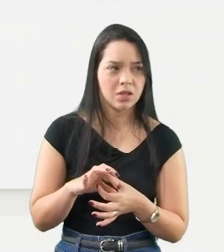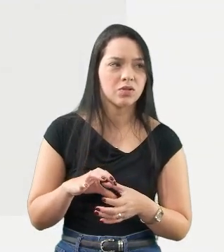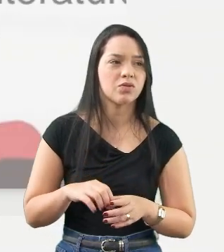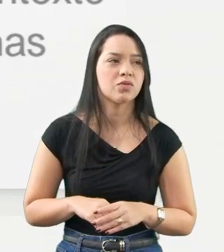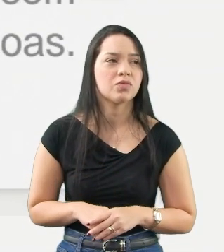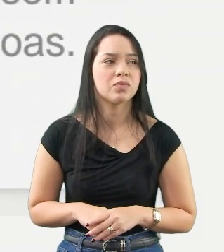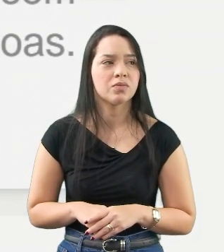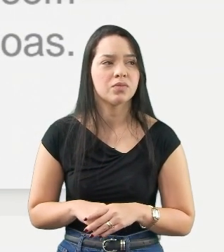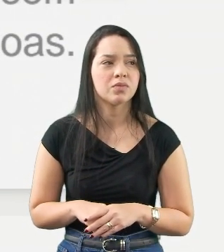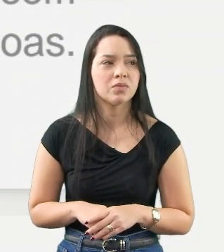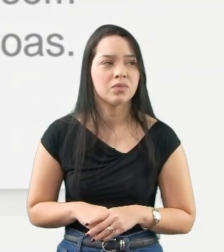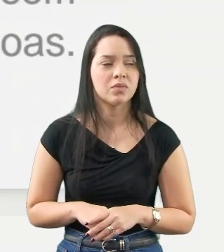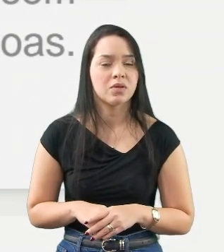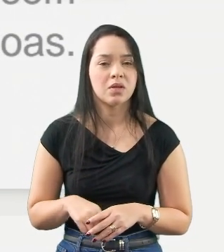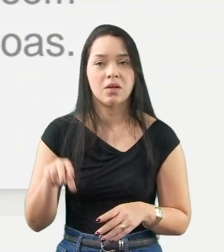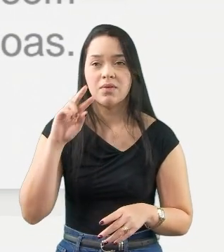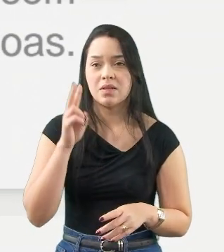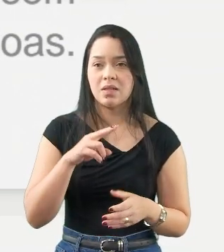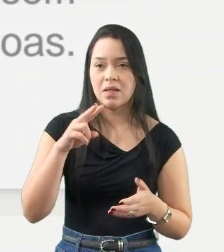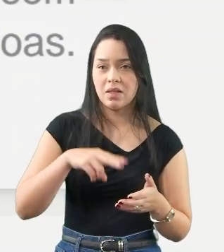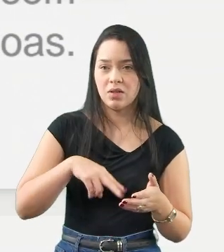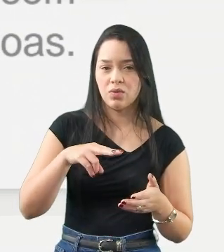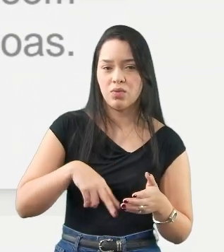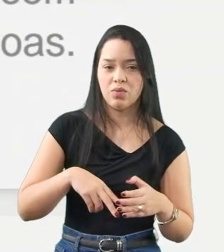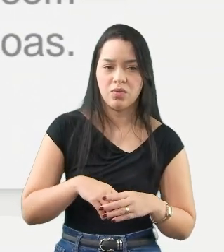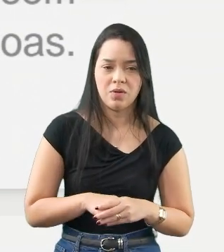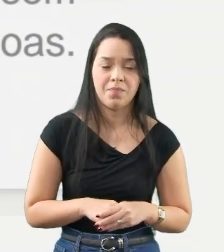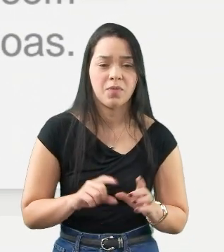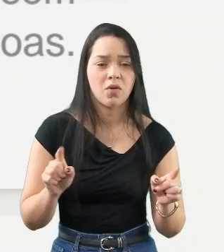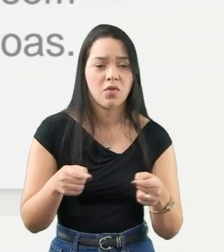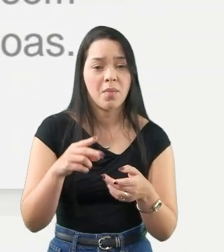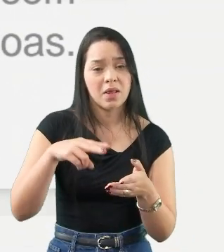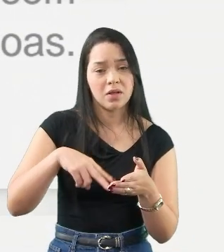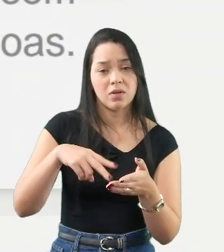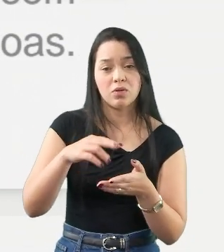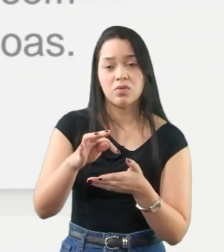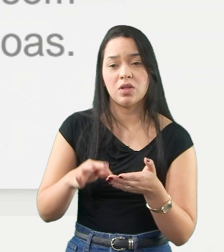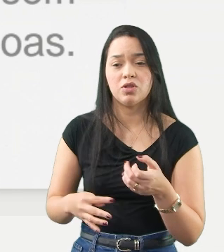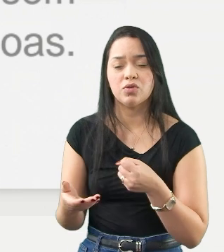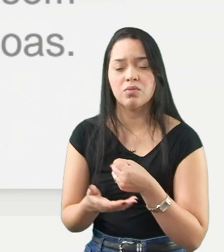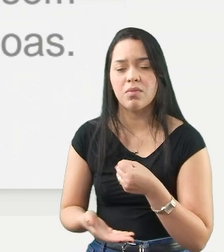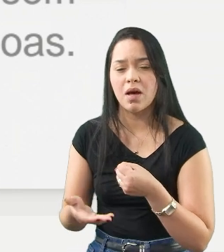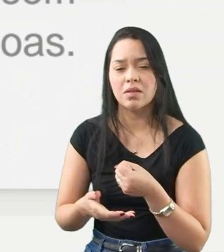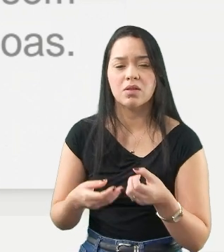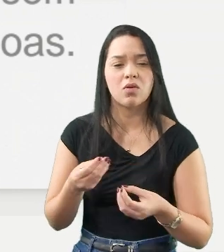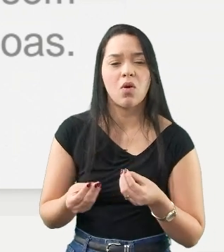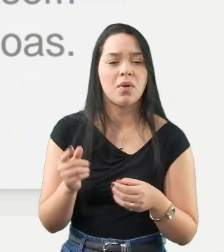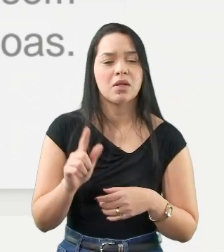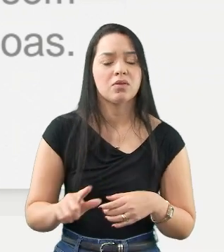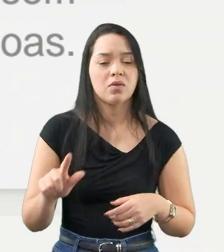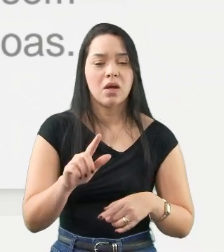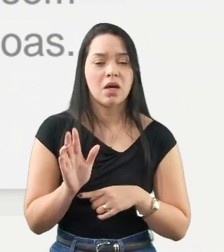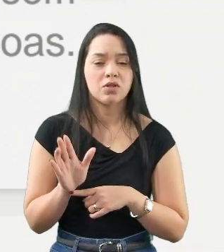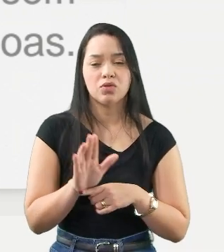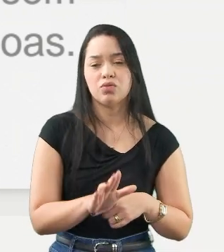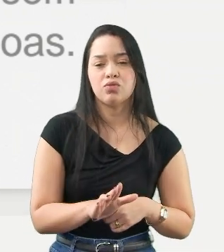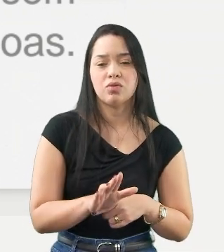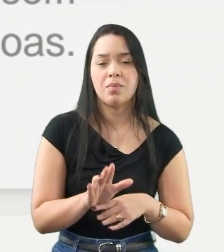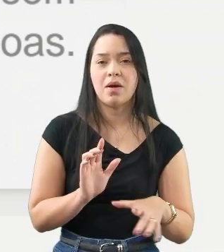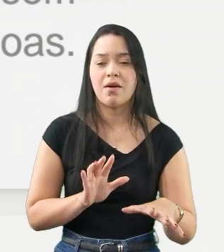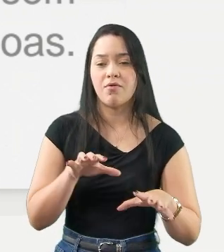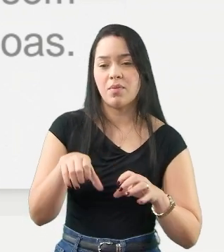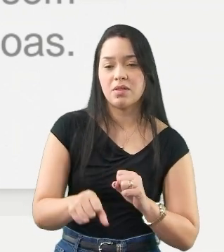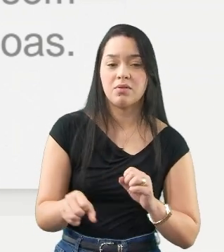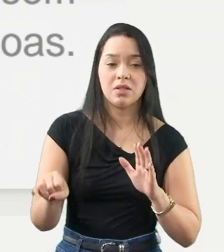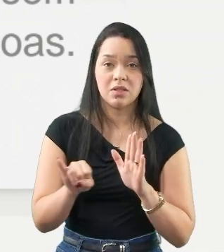podem pausar o vídeo e fazer a leitura da questão. Conforme a leitura do texto base, de que maneira a literatura contribui para a formação